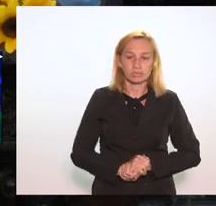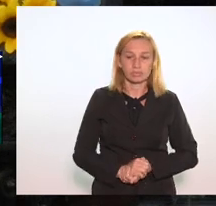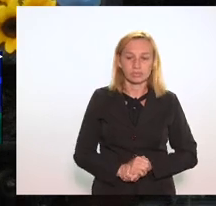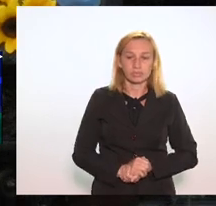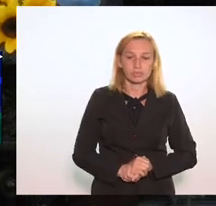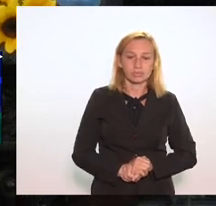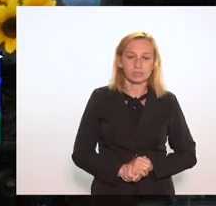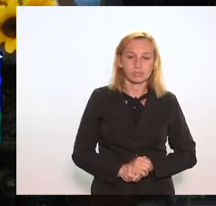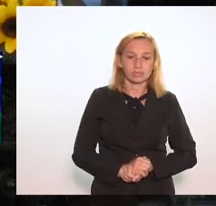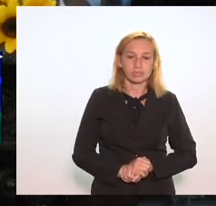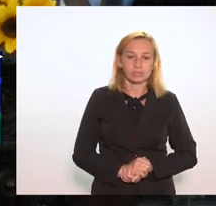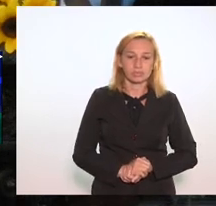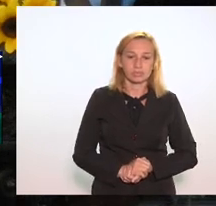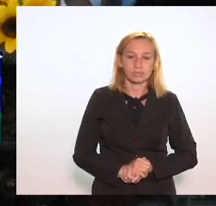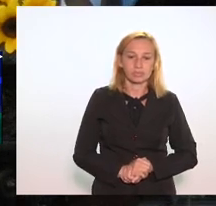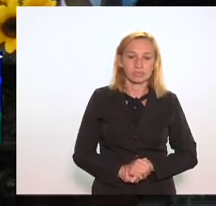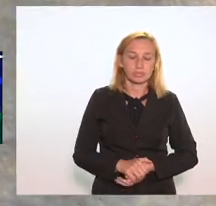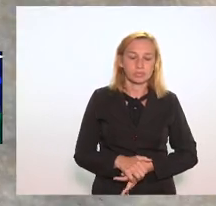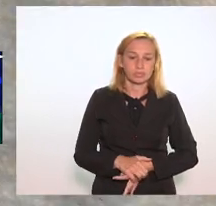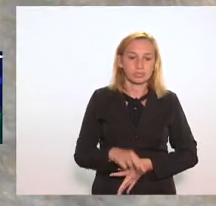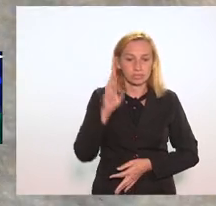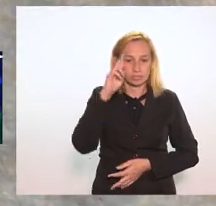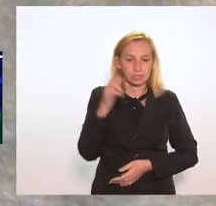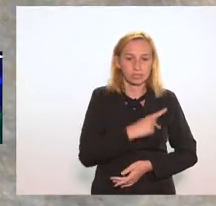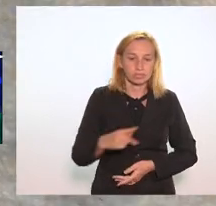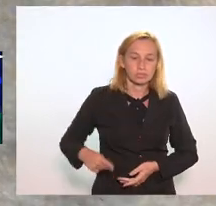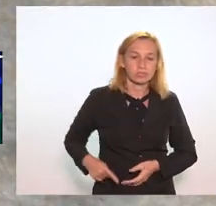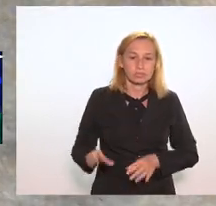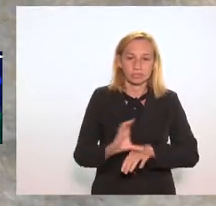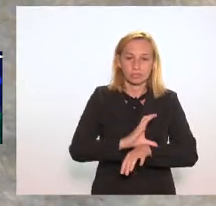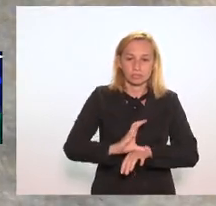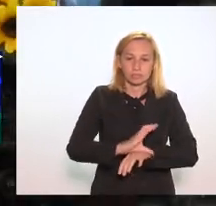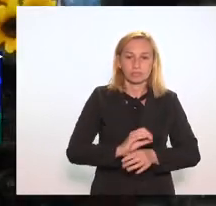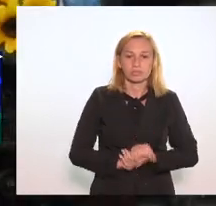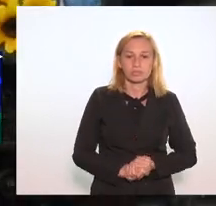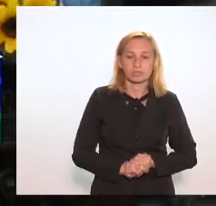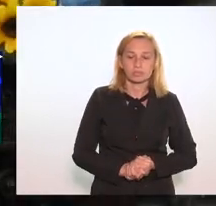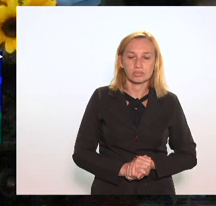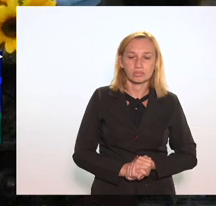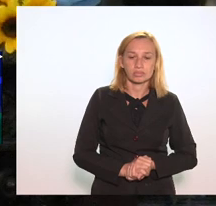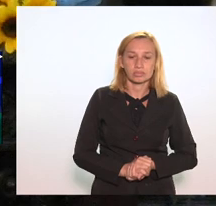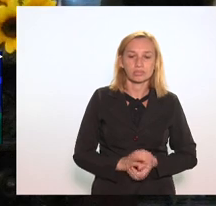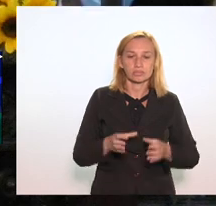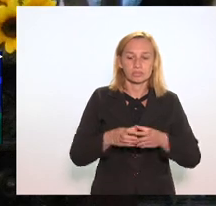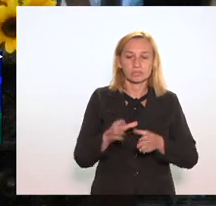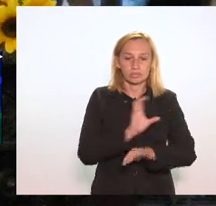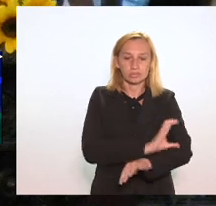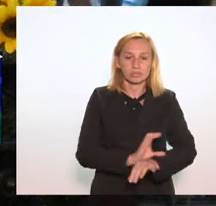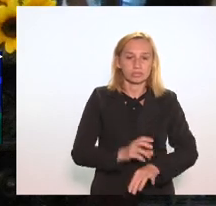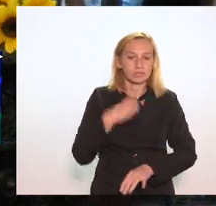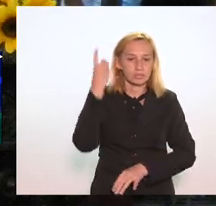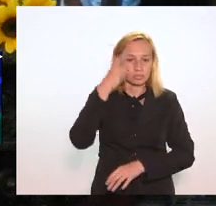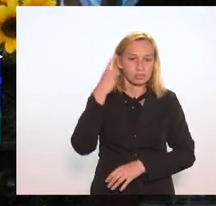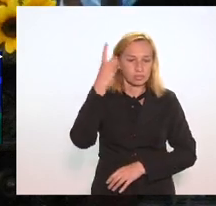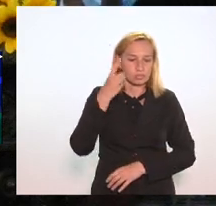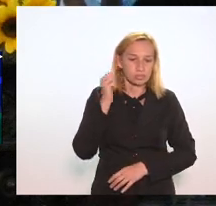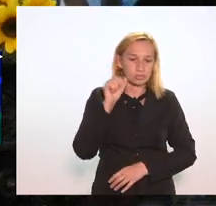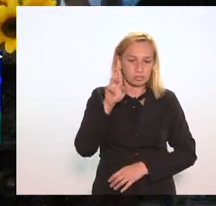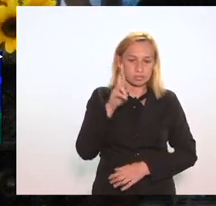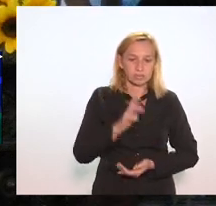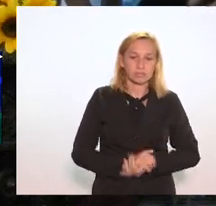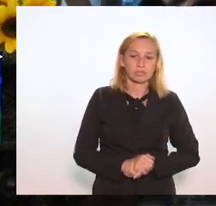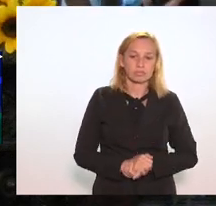Pacheco o seu presente parecer pela constitucionalidade pela comissão de Cultura Deputado Aliomar